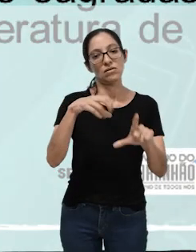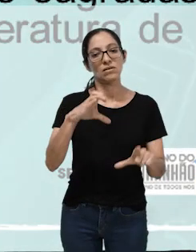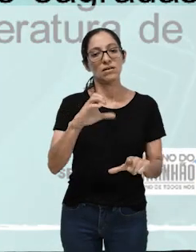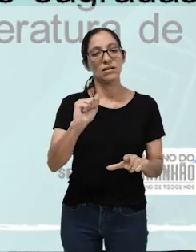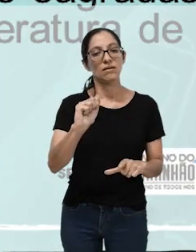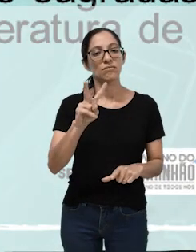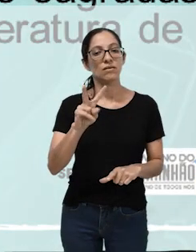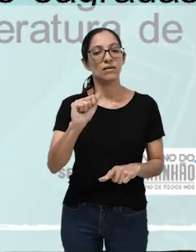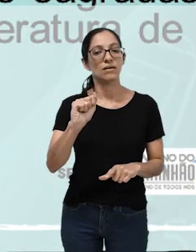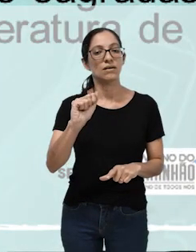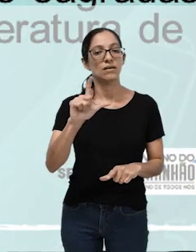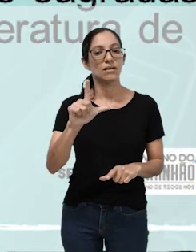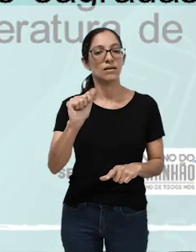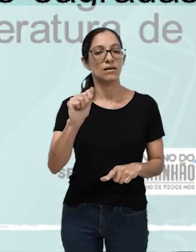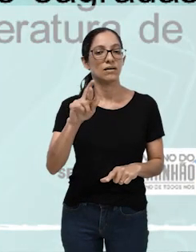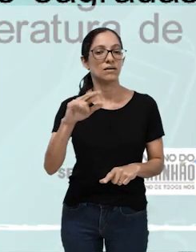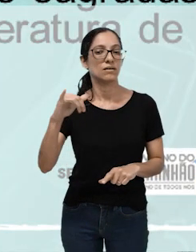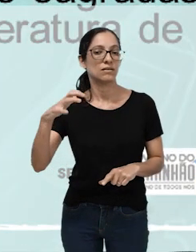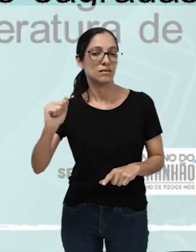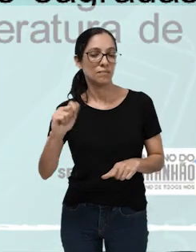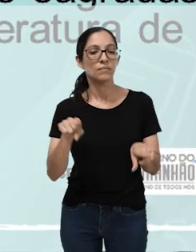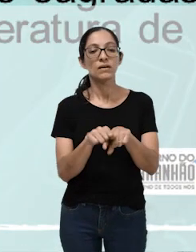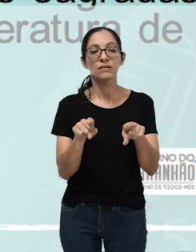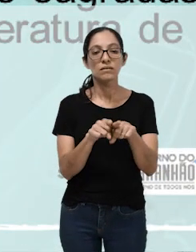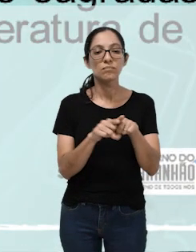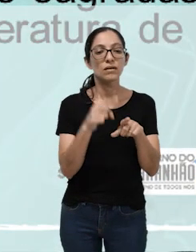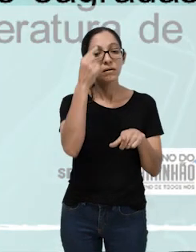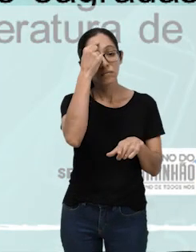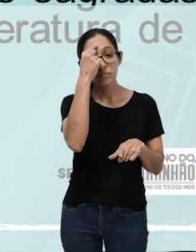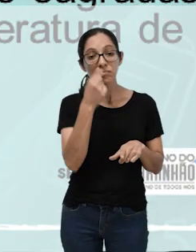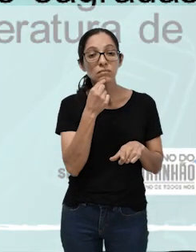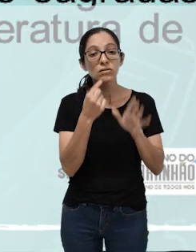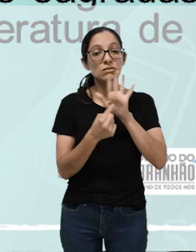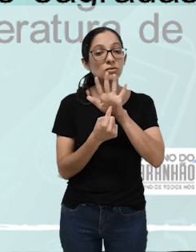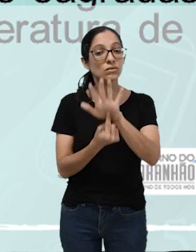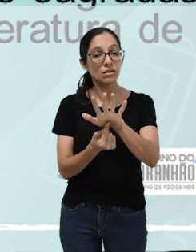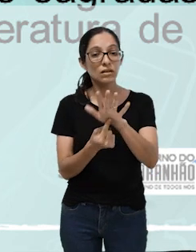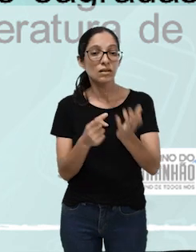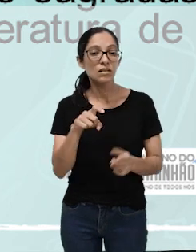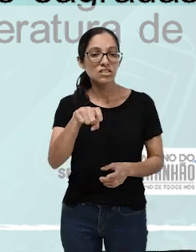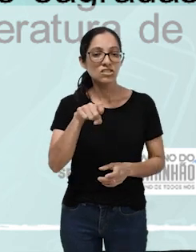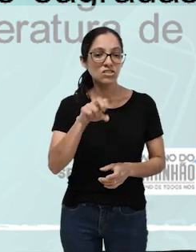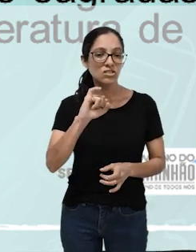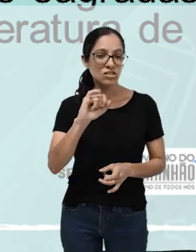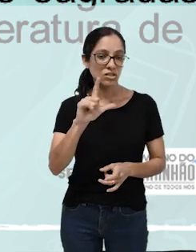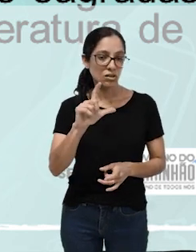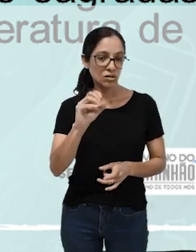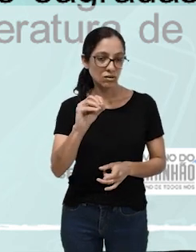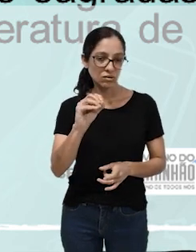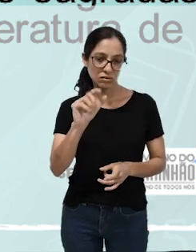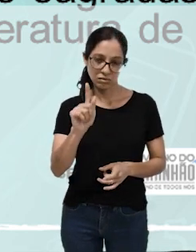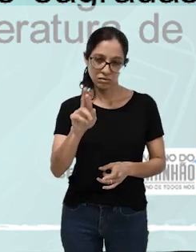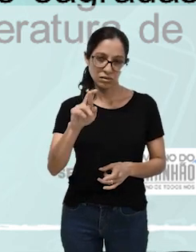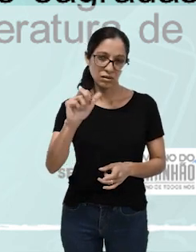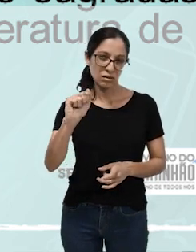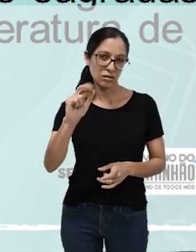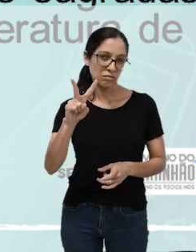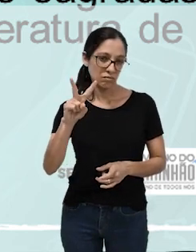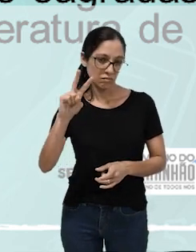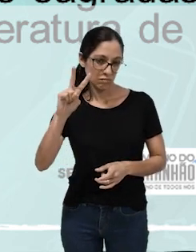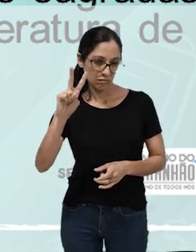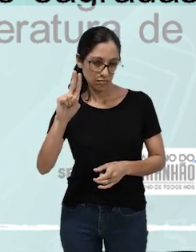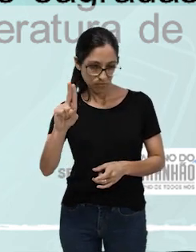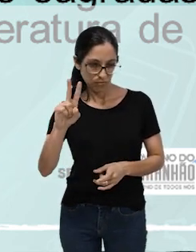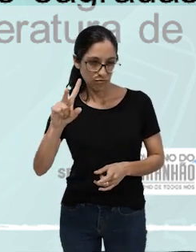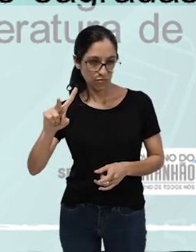sentido que mais ilustrações em xilogravuras que é o estilo de ilustração utilizado na Europa no século XV